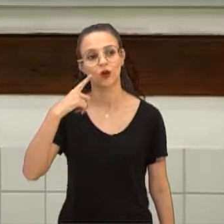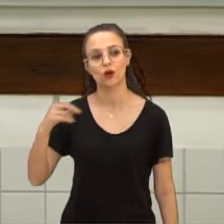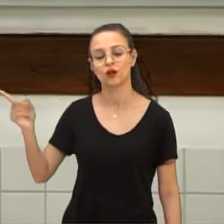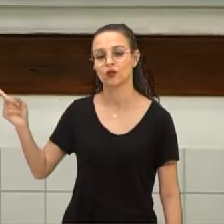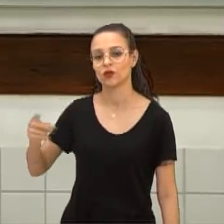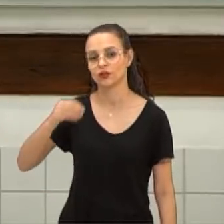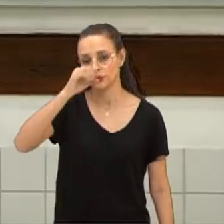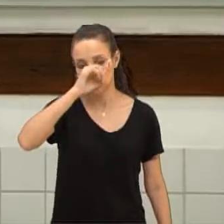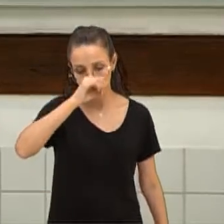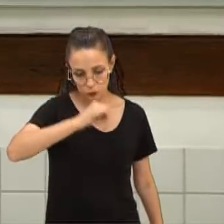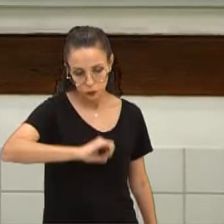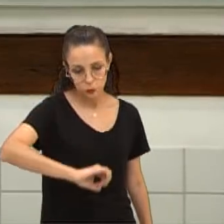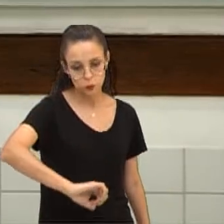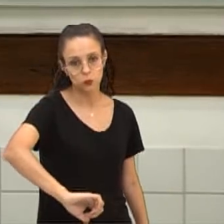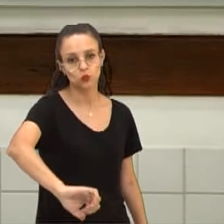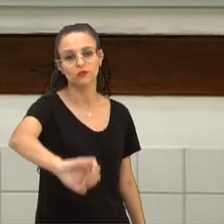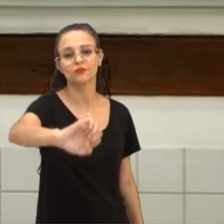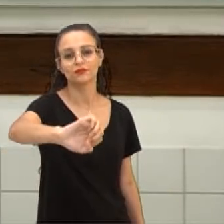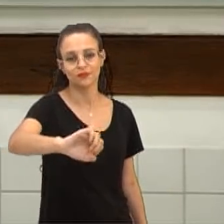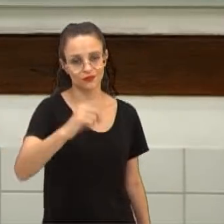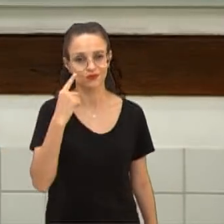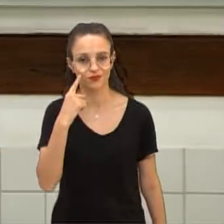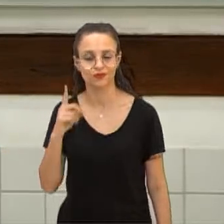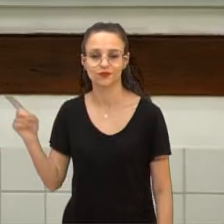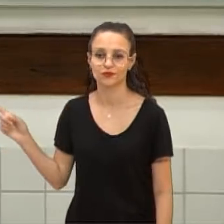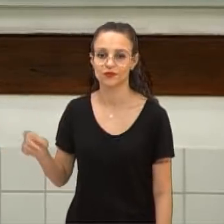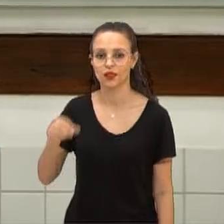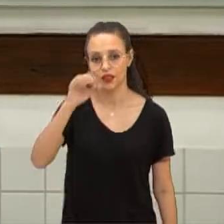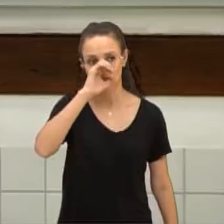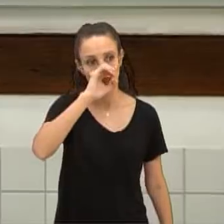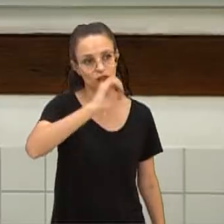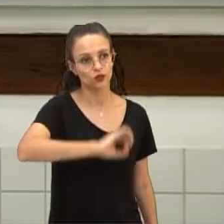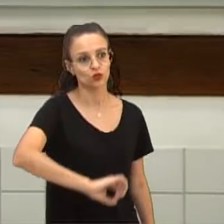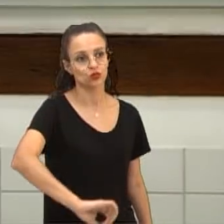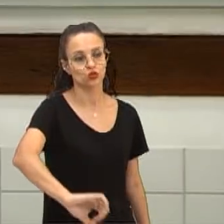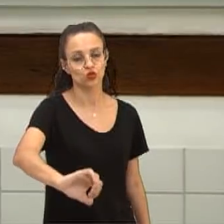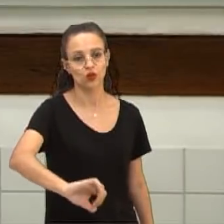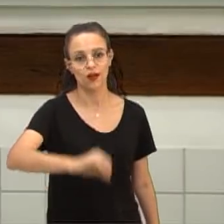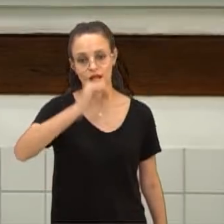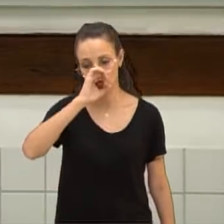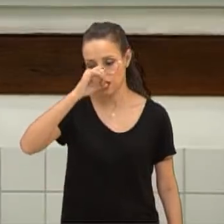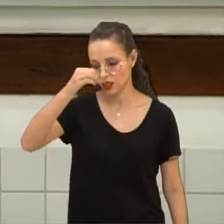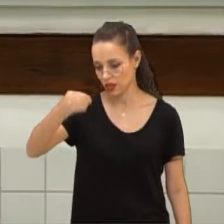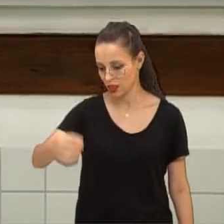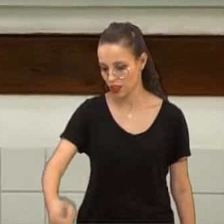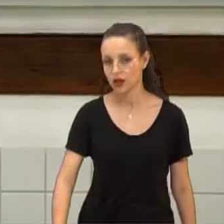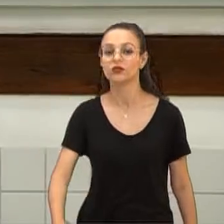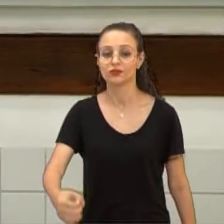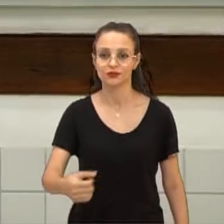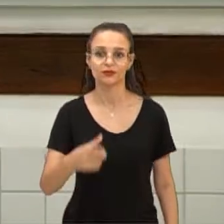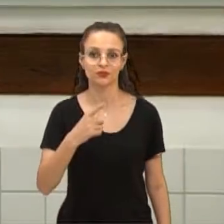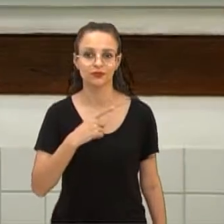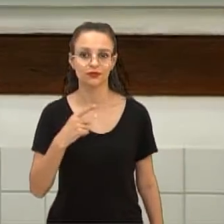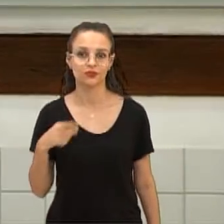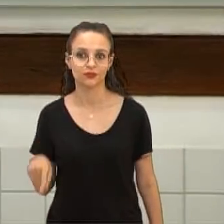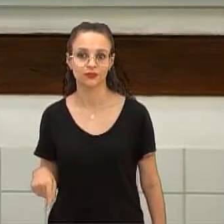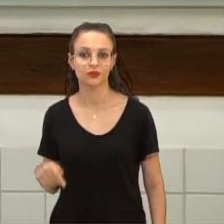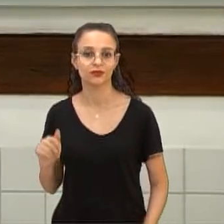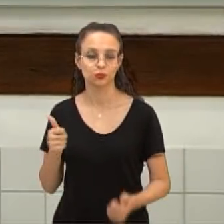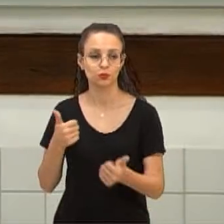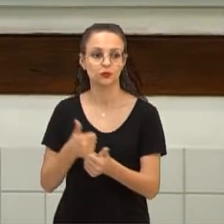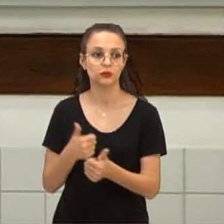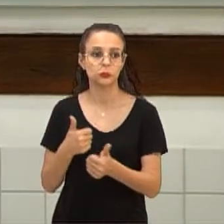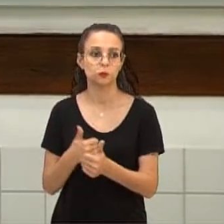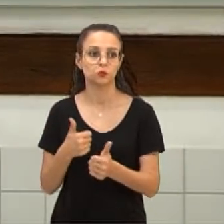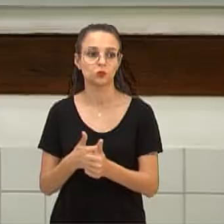é mais adaptada a essa dificuldade. A tromba já está lá próximo das patas, do início